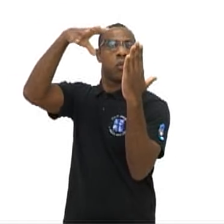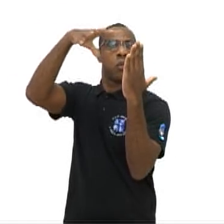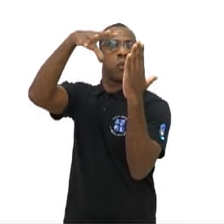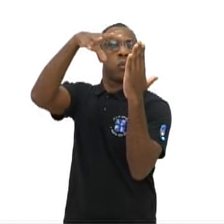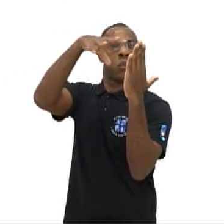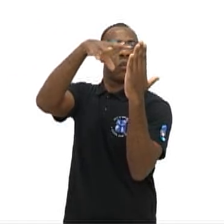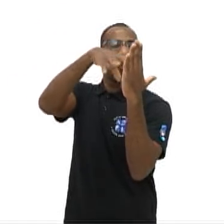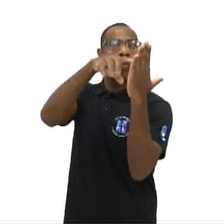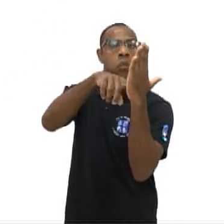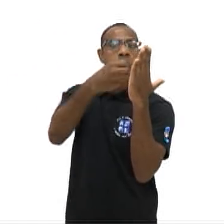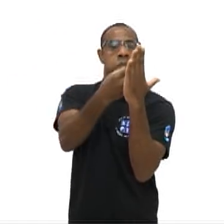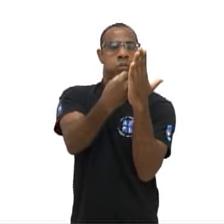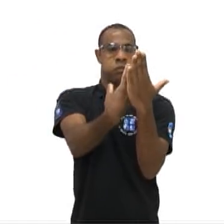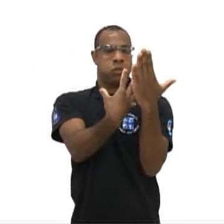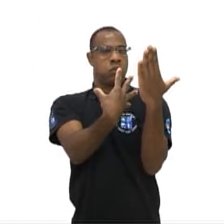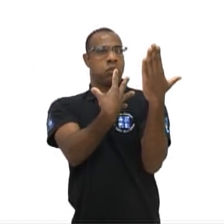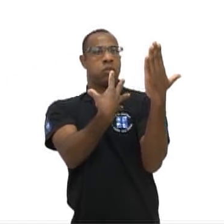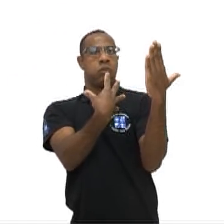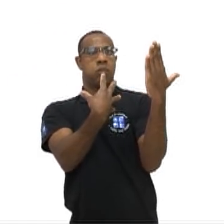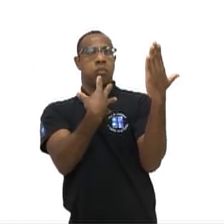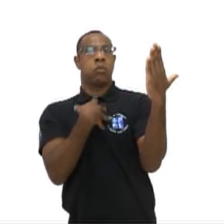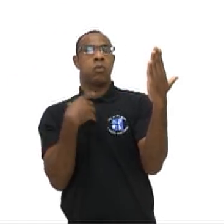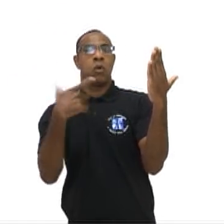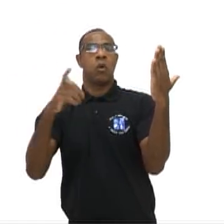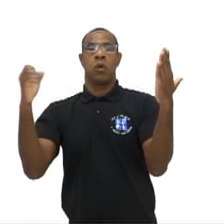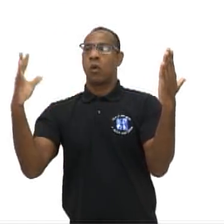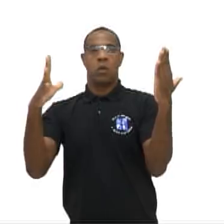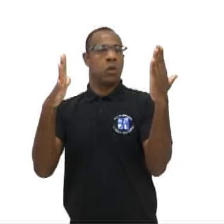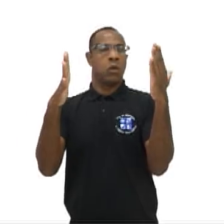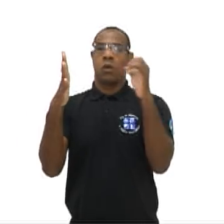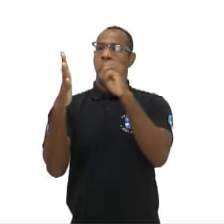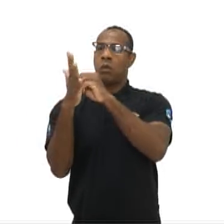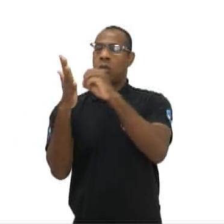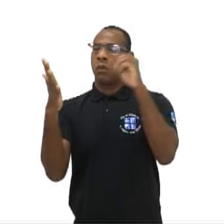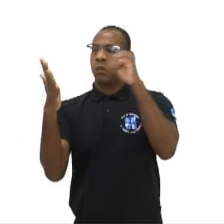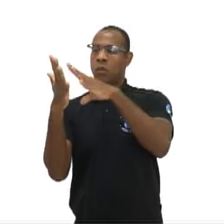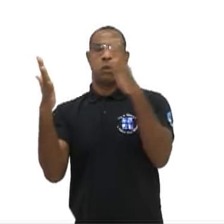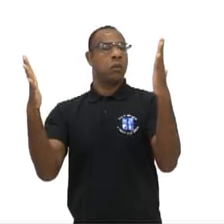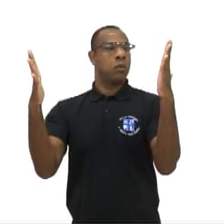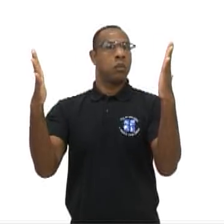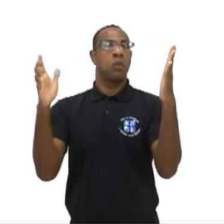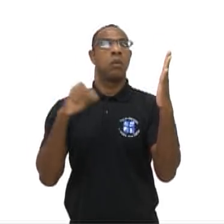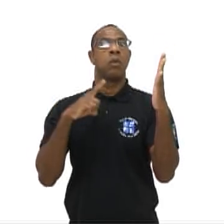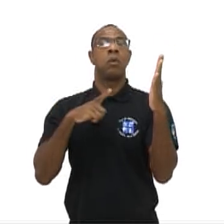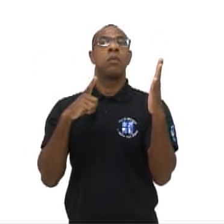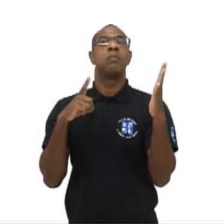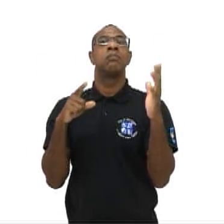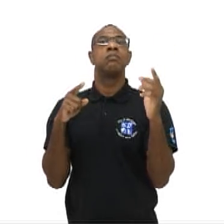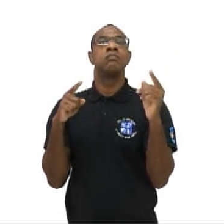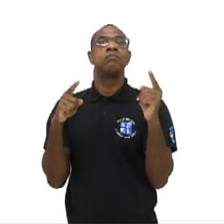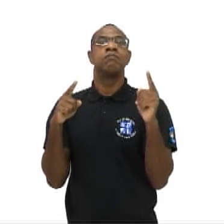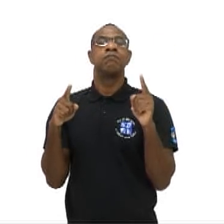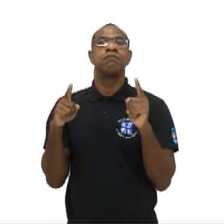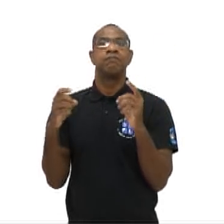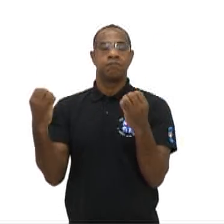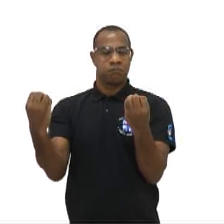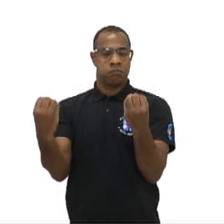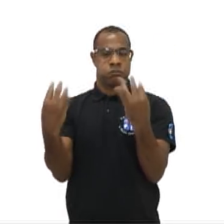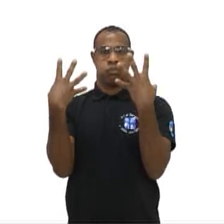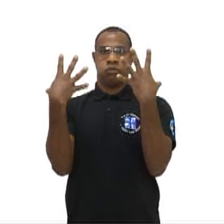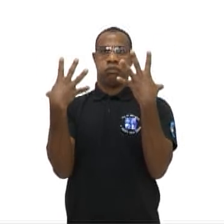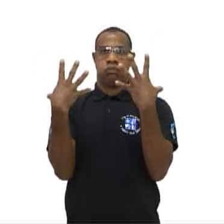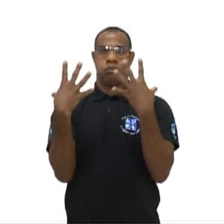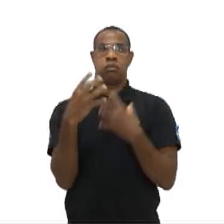E1 atinge um segundo espelho E2, formando assim uma combinação de imagens